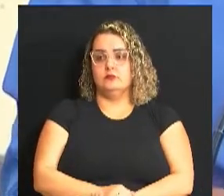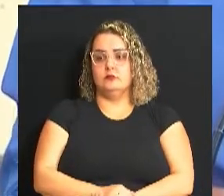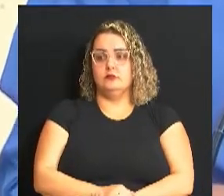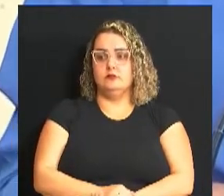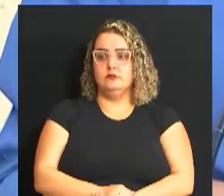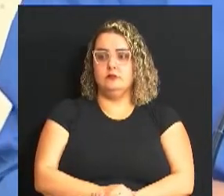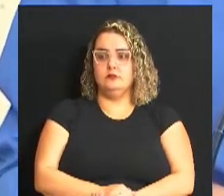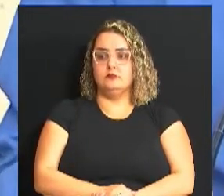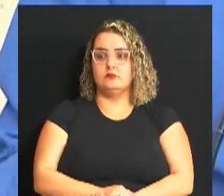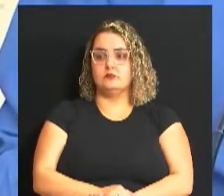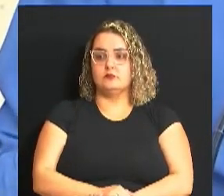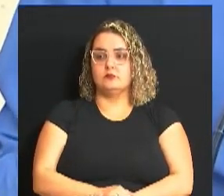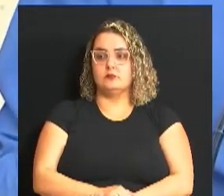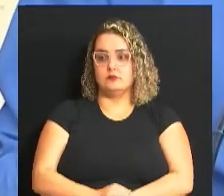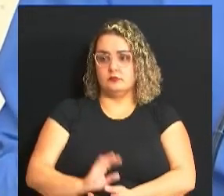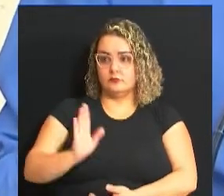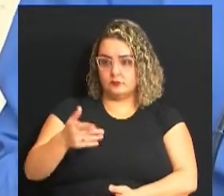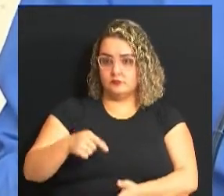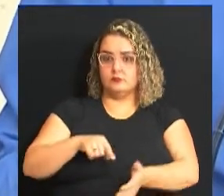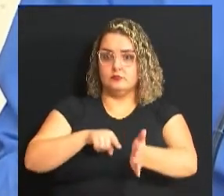Já levantado toda a